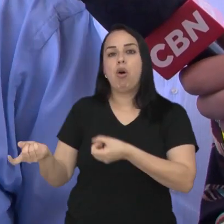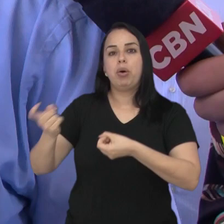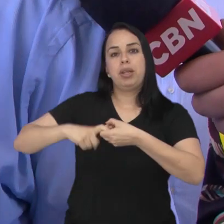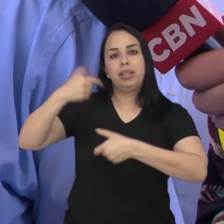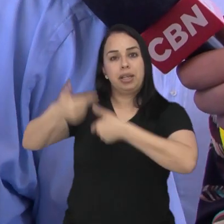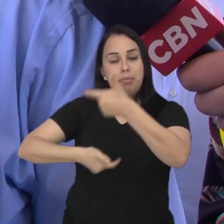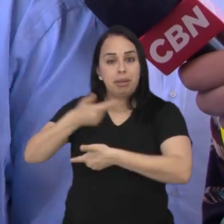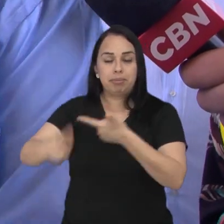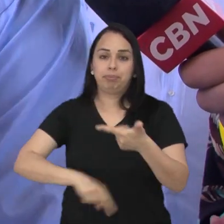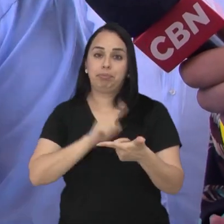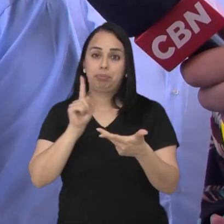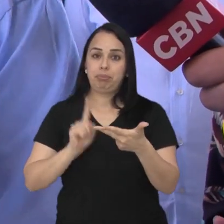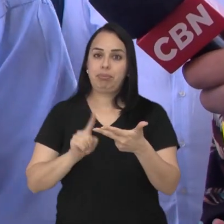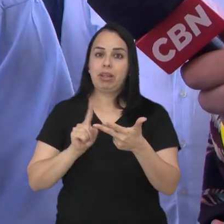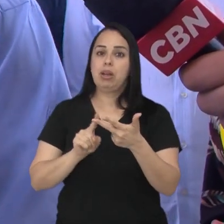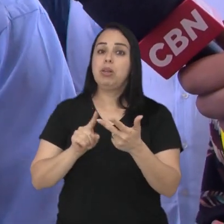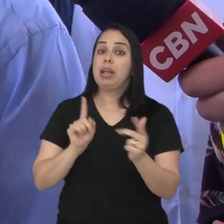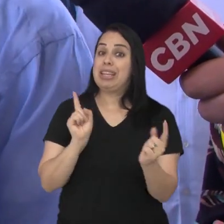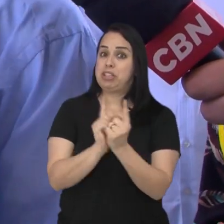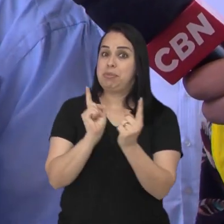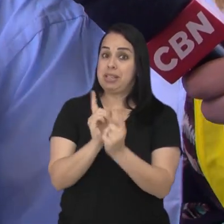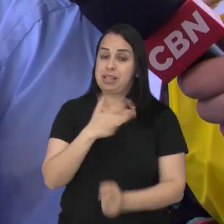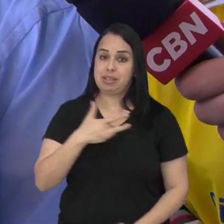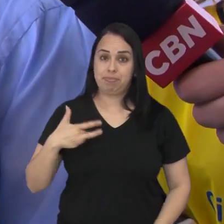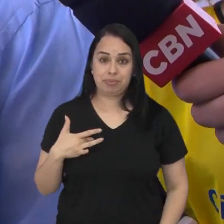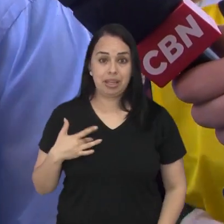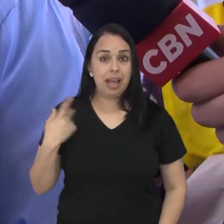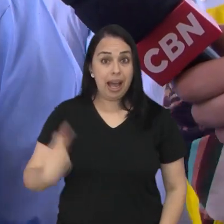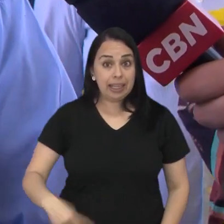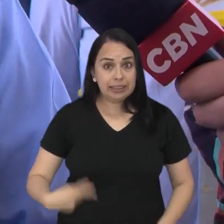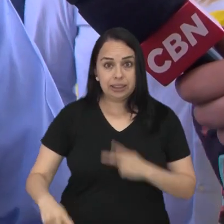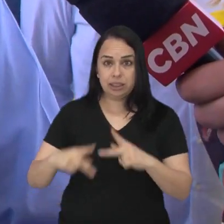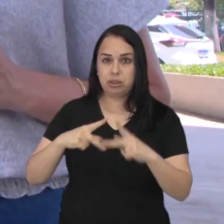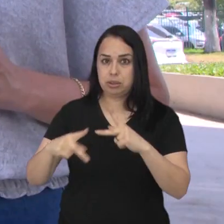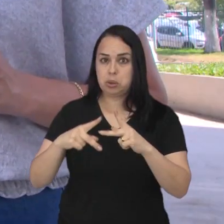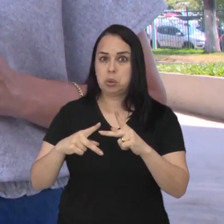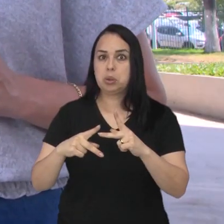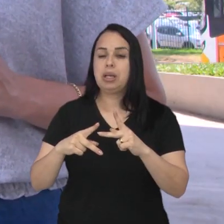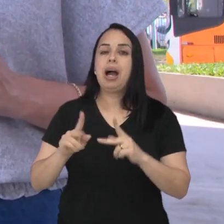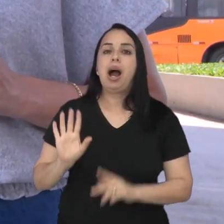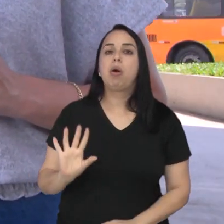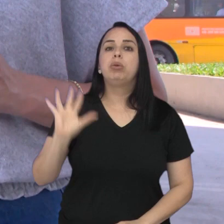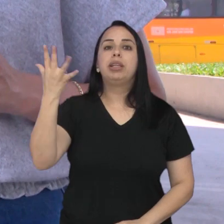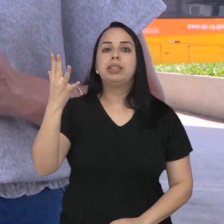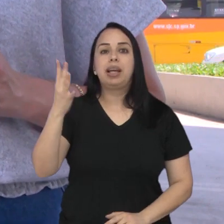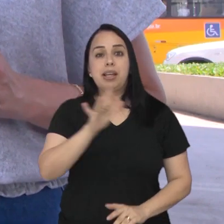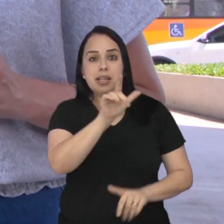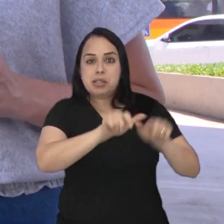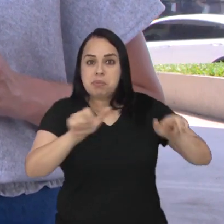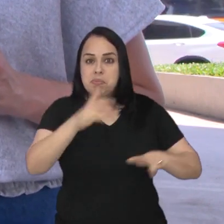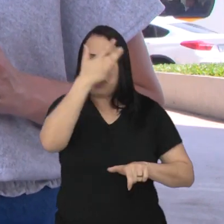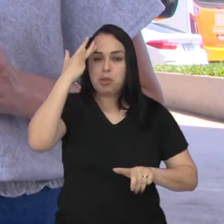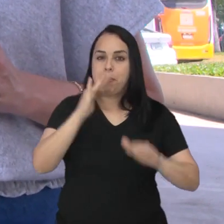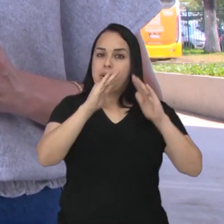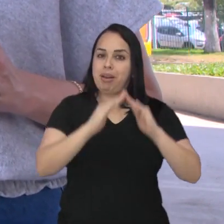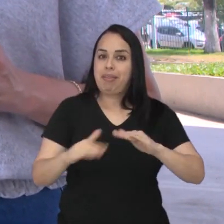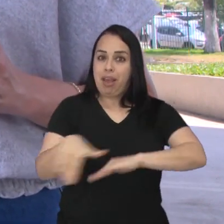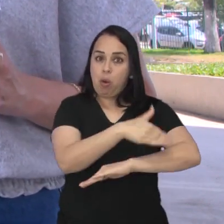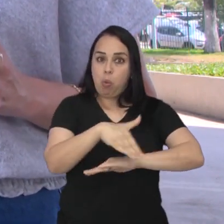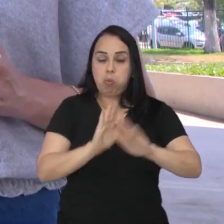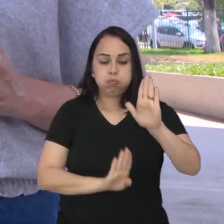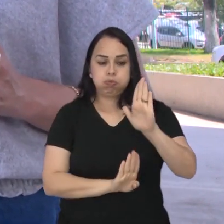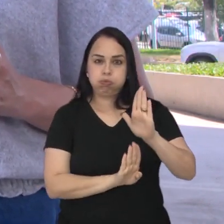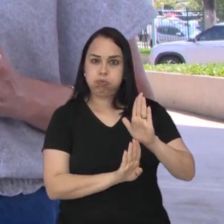consiga reinserir essa pessoa no mercado de trabalho, seja ela para atendimento de saúde. São José vem registrado um aumento no número